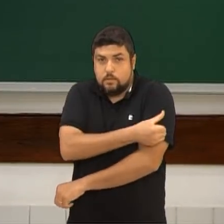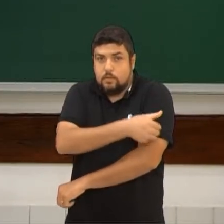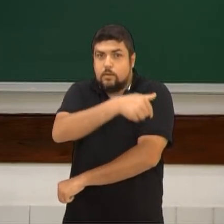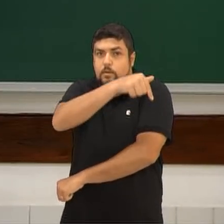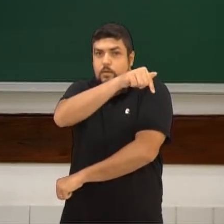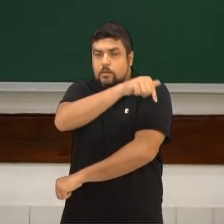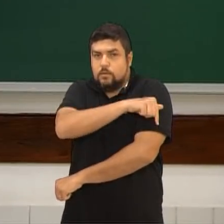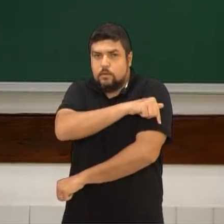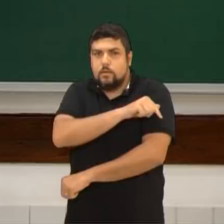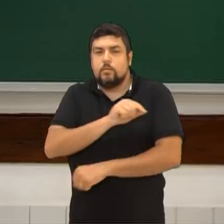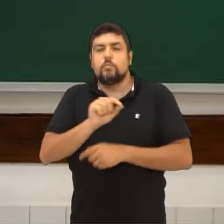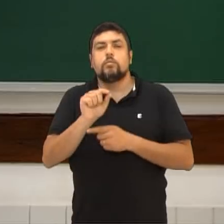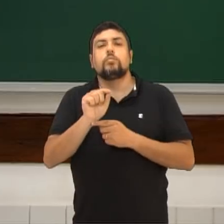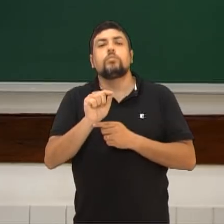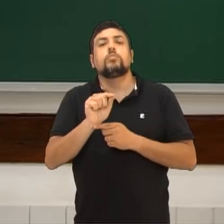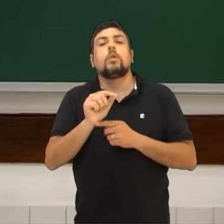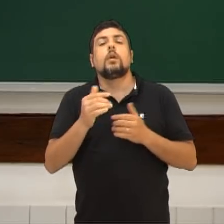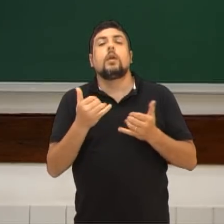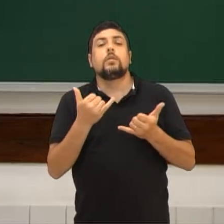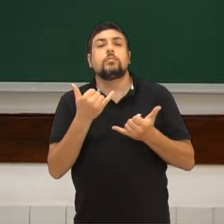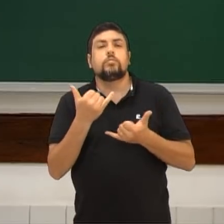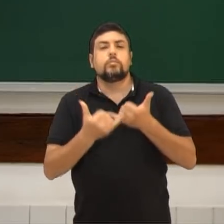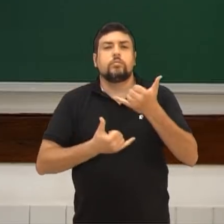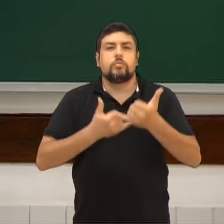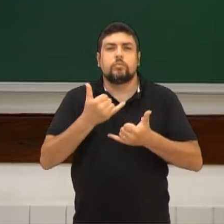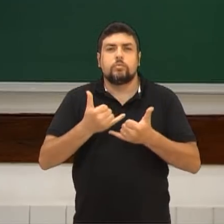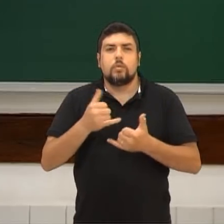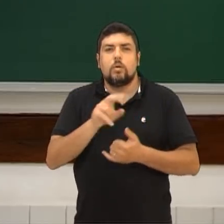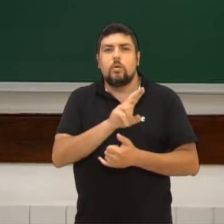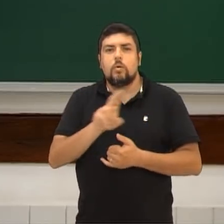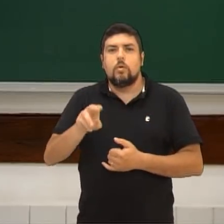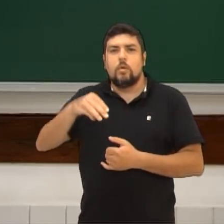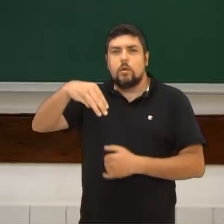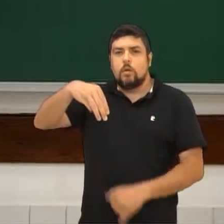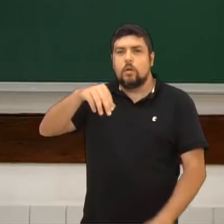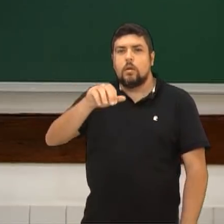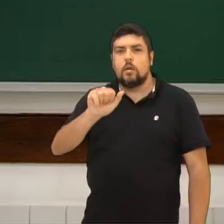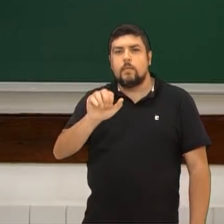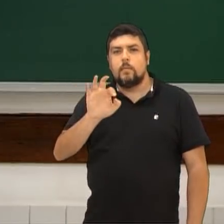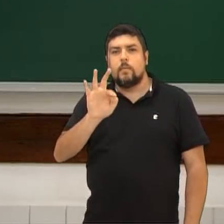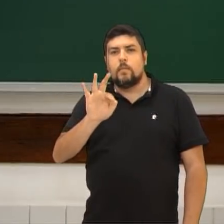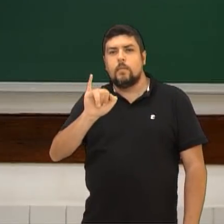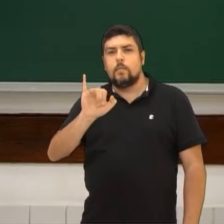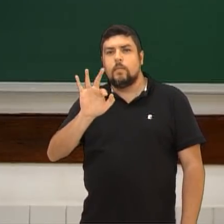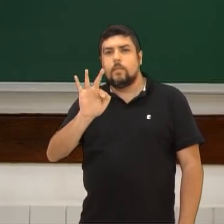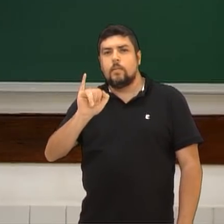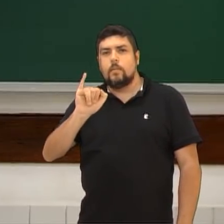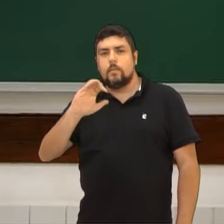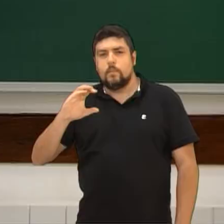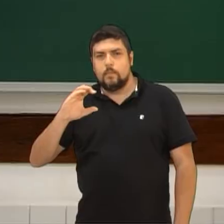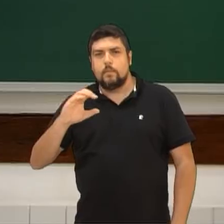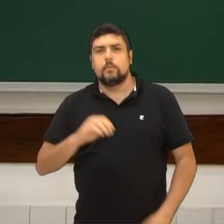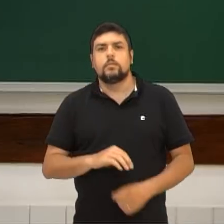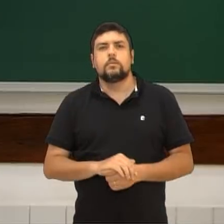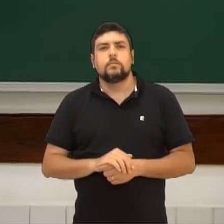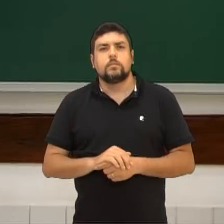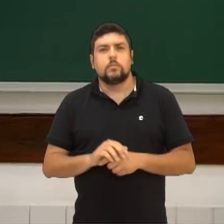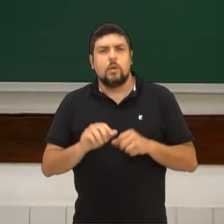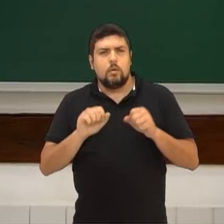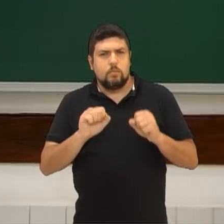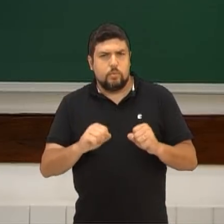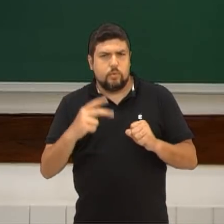uma ferramenta, um jogo chamado Matific. Nessa ferramenta, nesse jogo, você pode baixar ele no